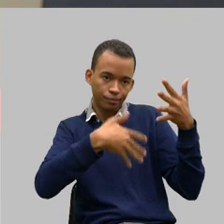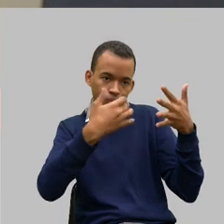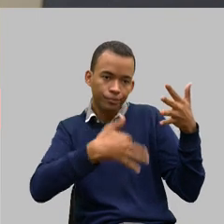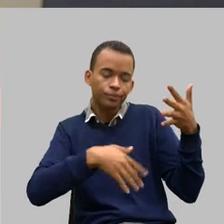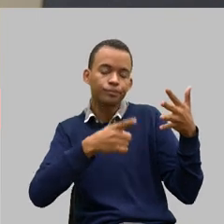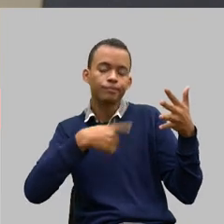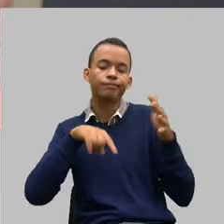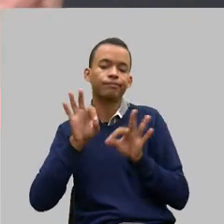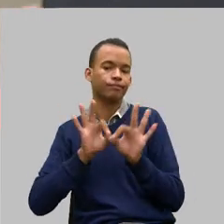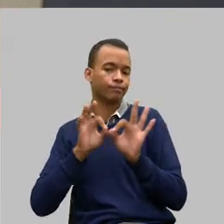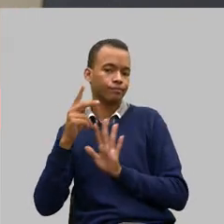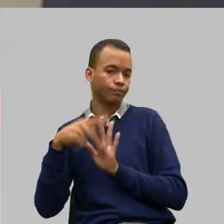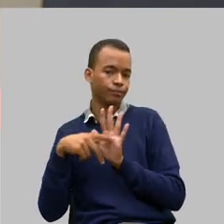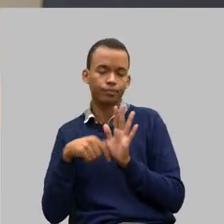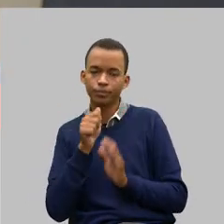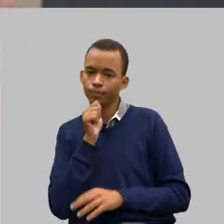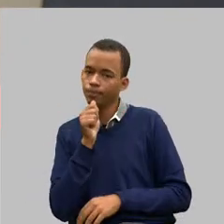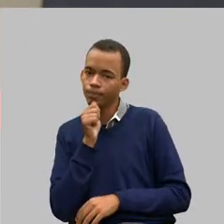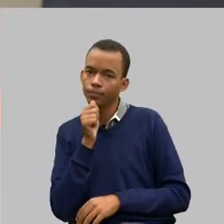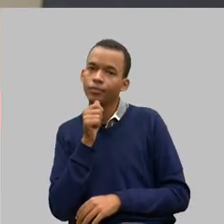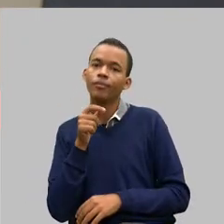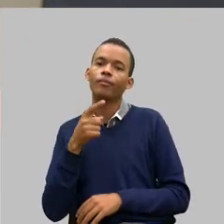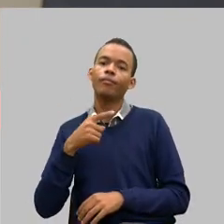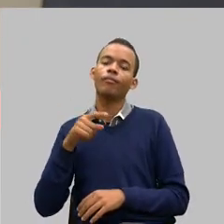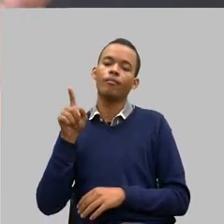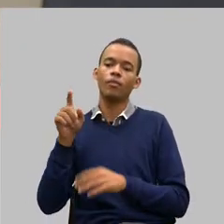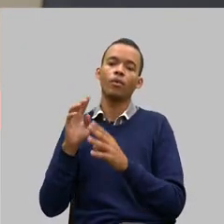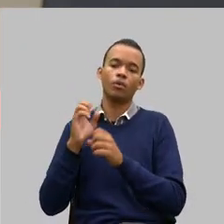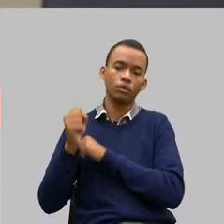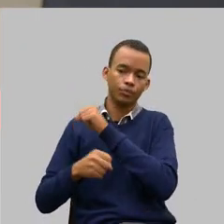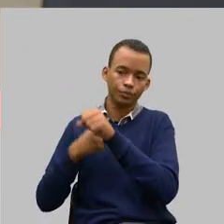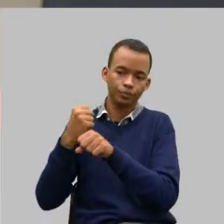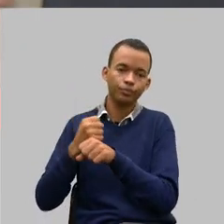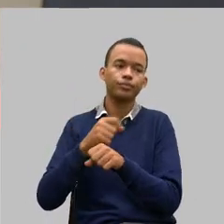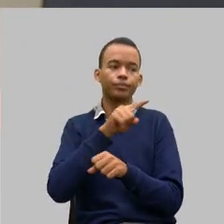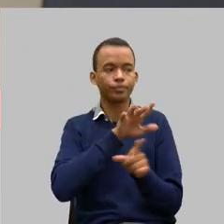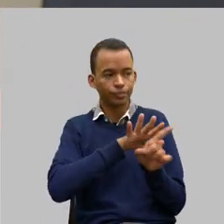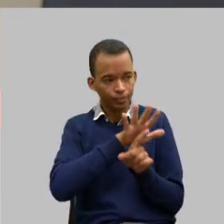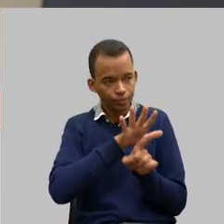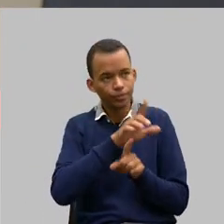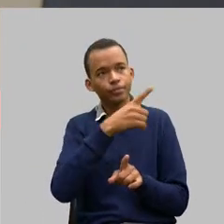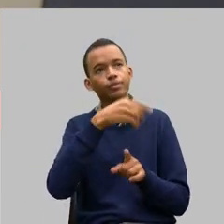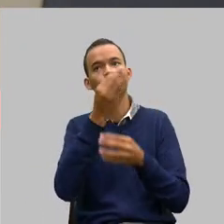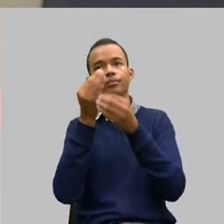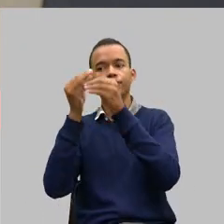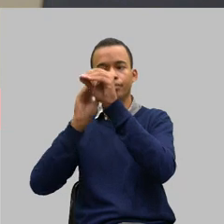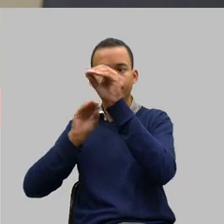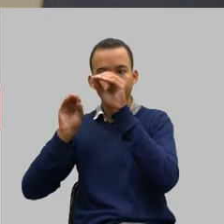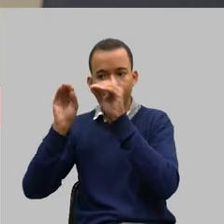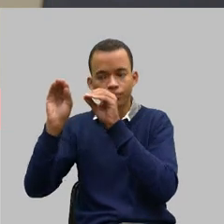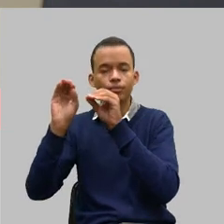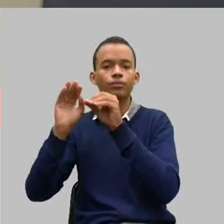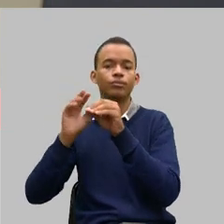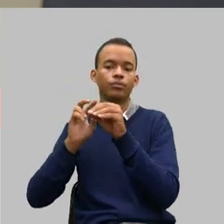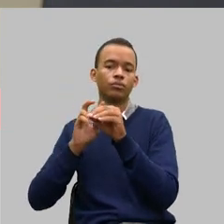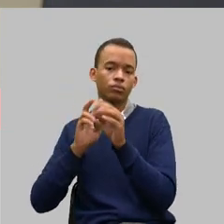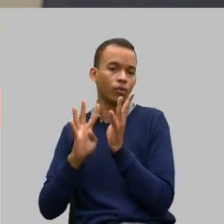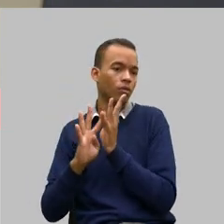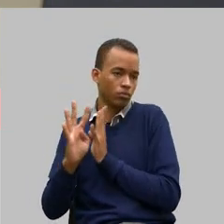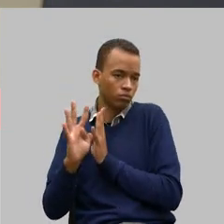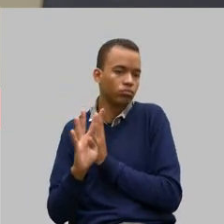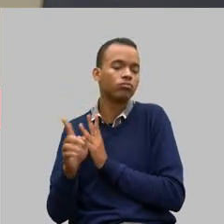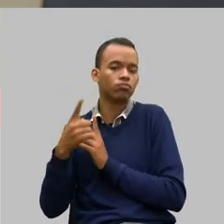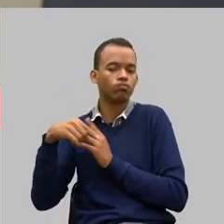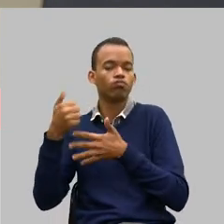o deputado Enes né dentro do nosso fluxo do planejamento não quando a gente recebe a demanda de vocês já entra na nossa né na nossa na nossa fila na nossa esteira de